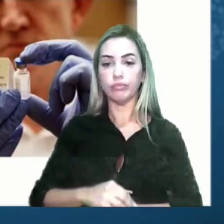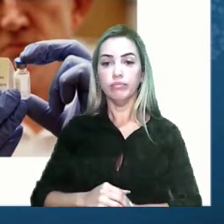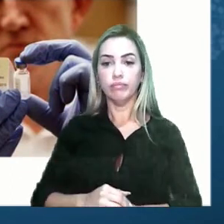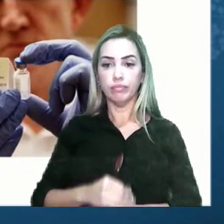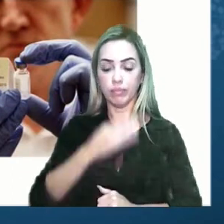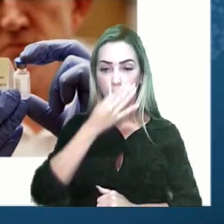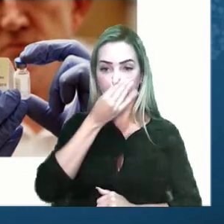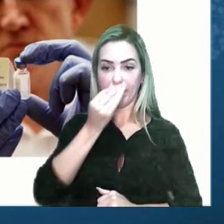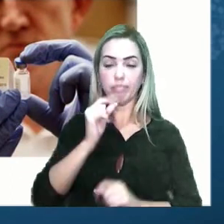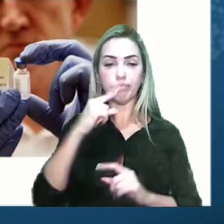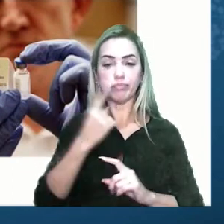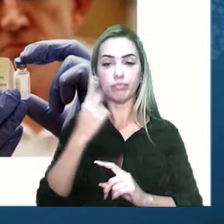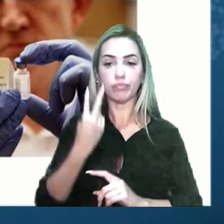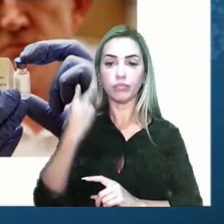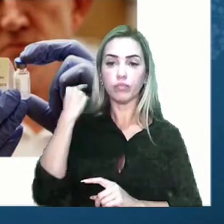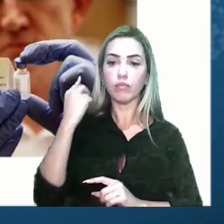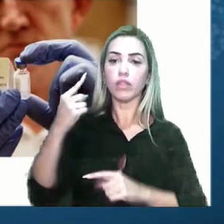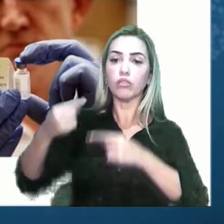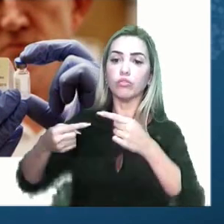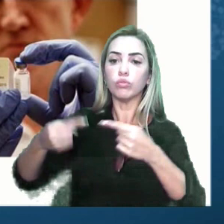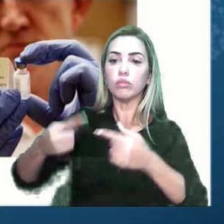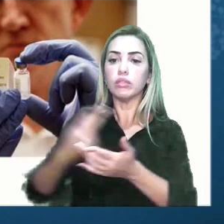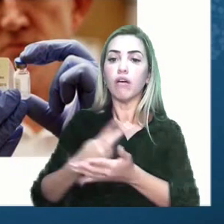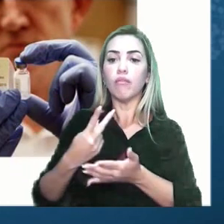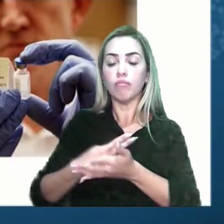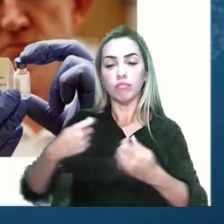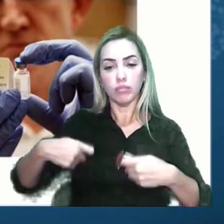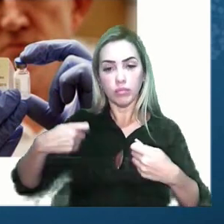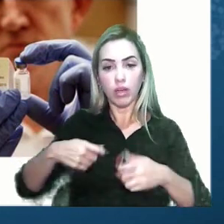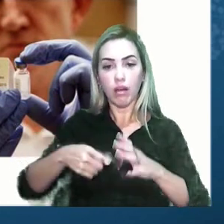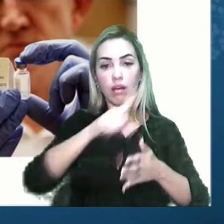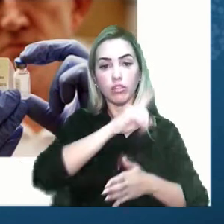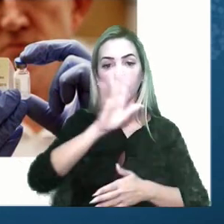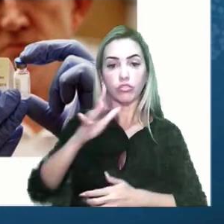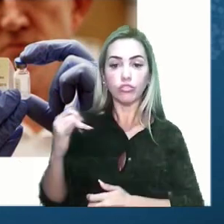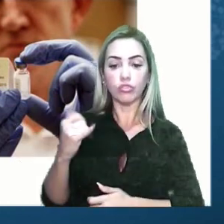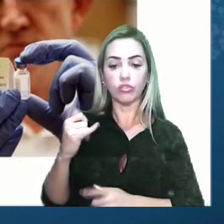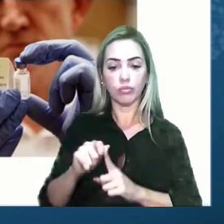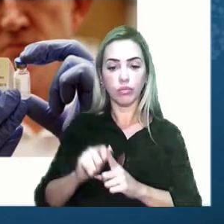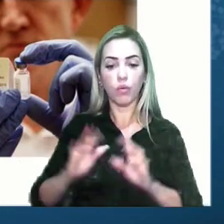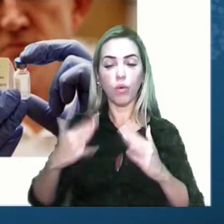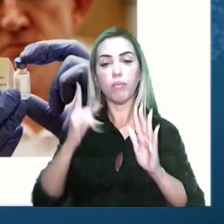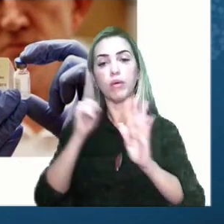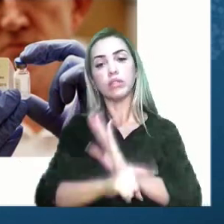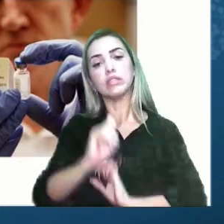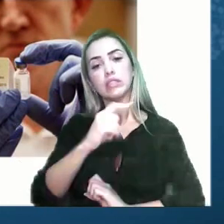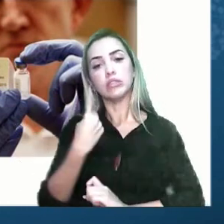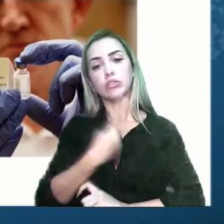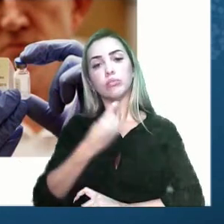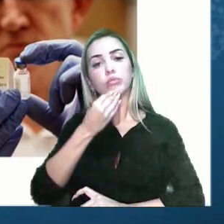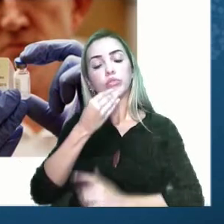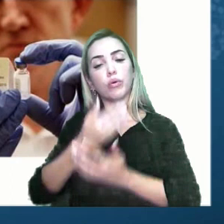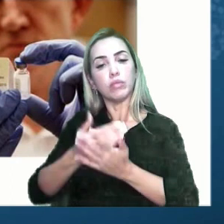E olhando para trás, essa foi uma discussão que deveria ter acontecido muito antes, e em janeiro, quando perguntaram se a gente podia começar, teve